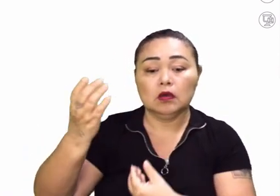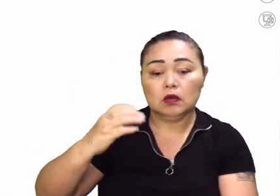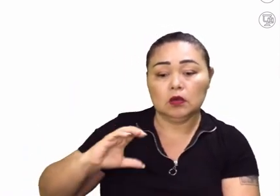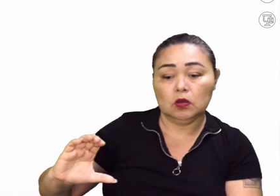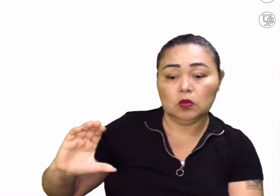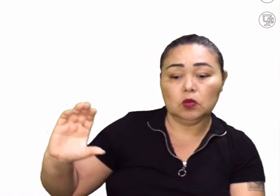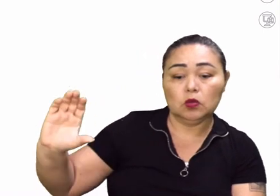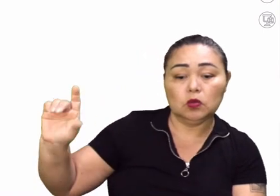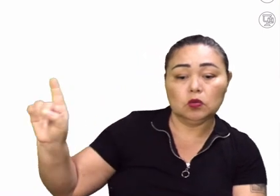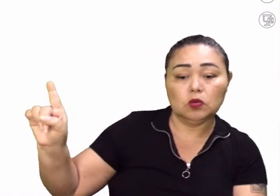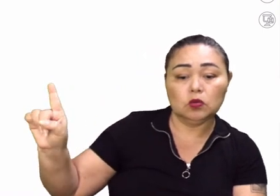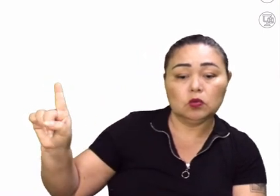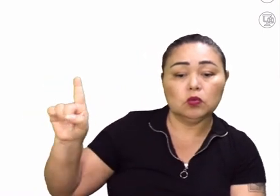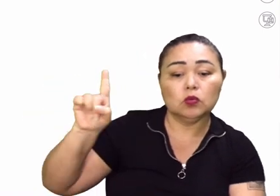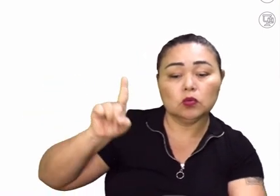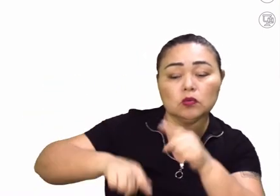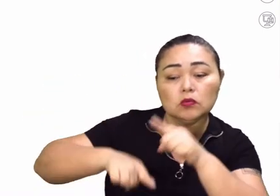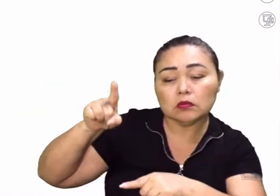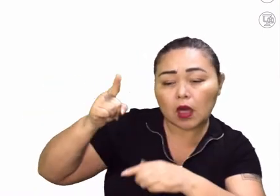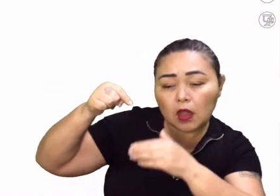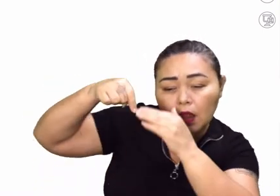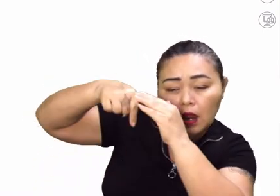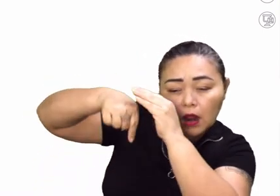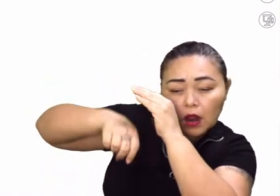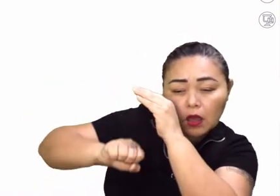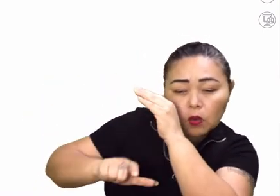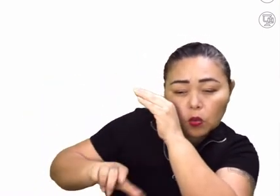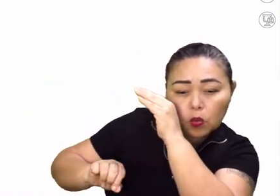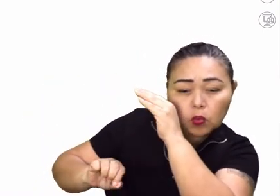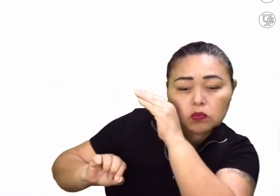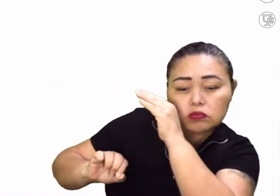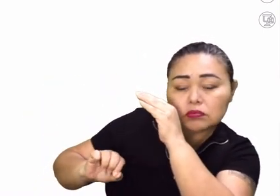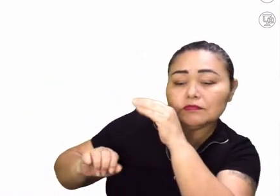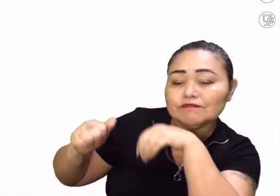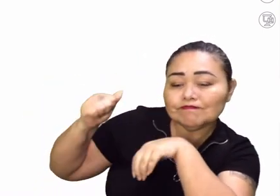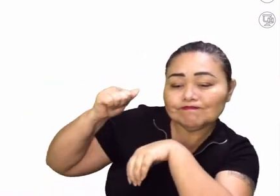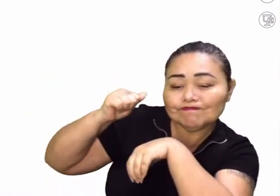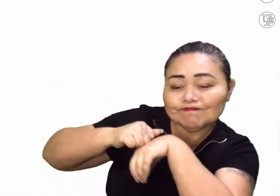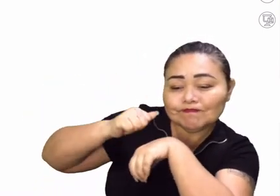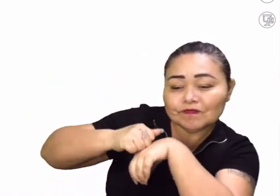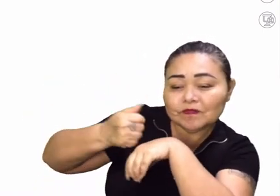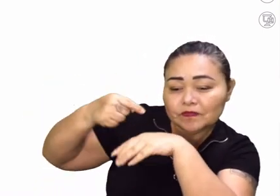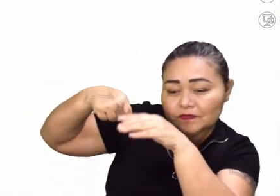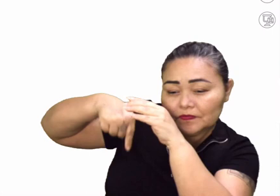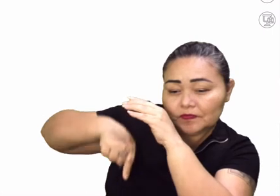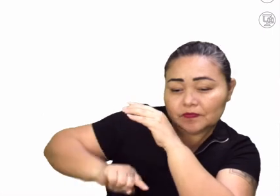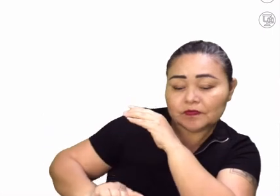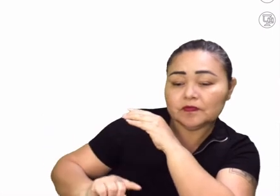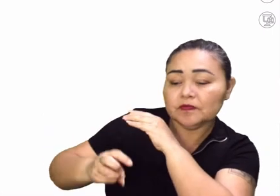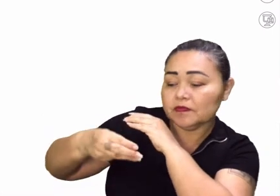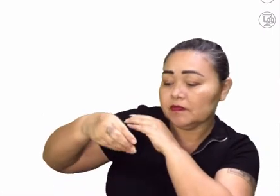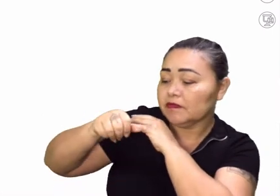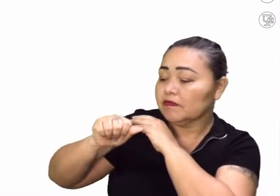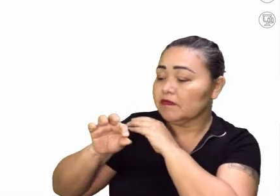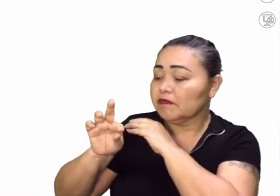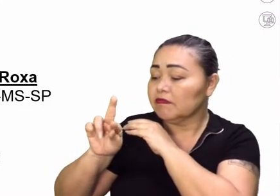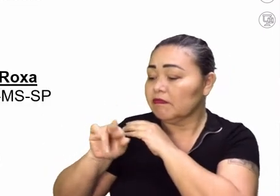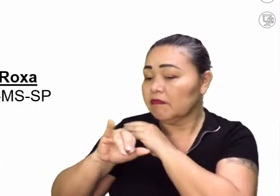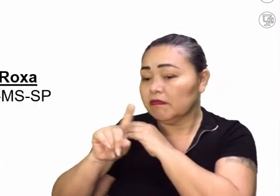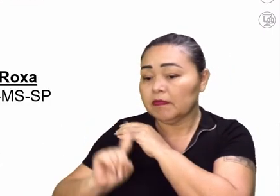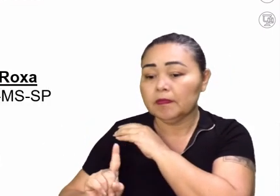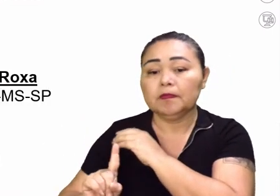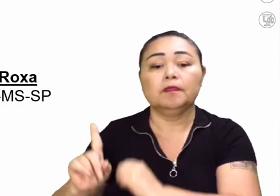ser formado aí pelo material original do solo proveniente da rocha matriz só mais aprofundando a questão do solo sobre